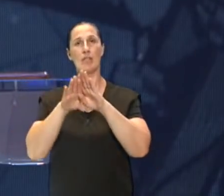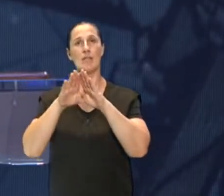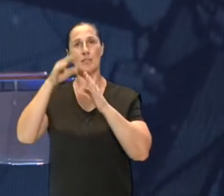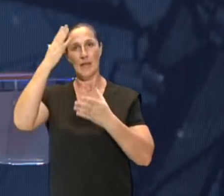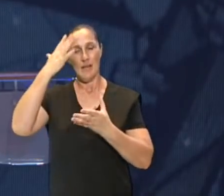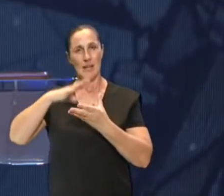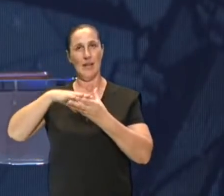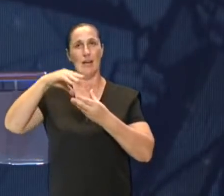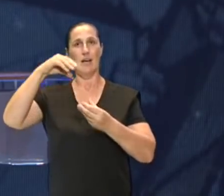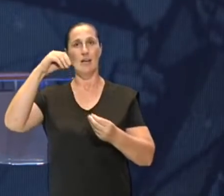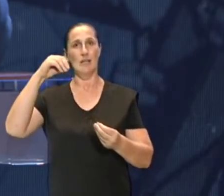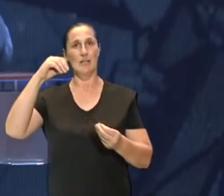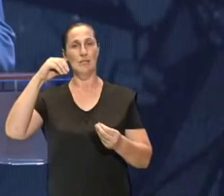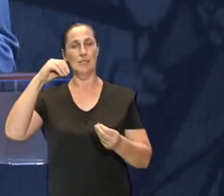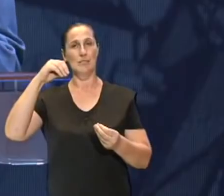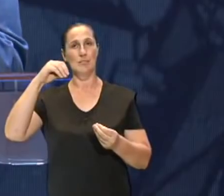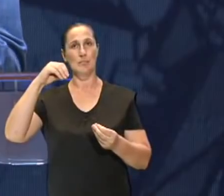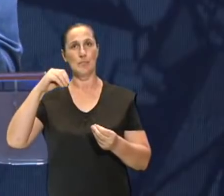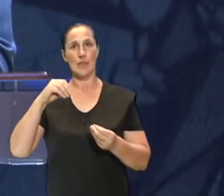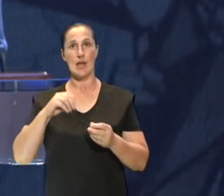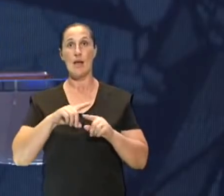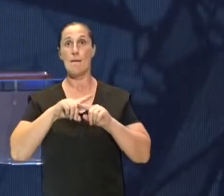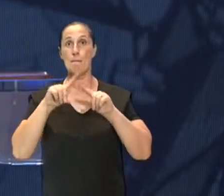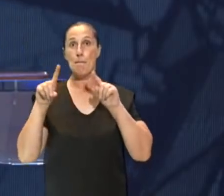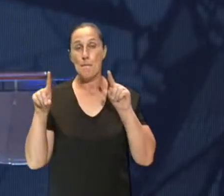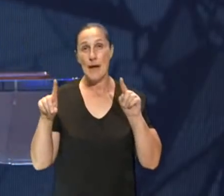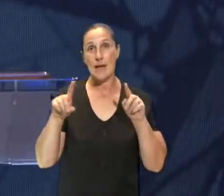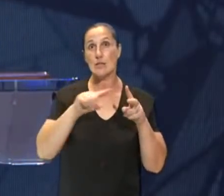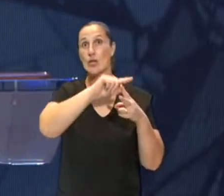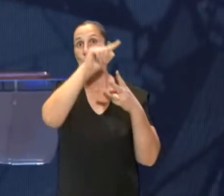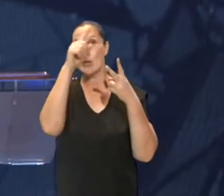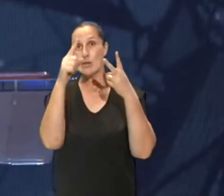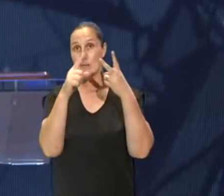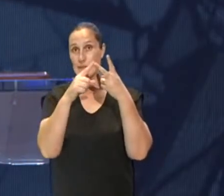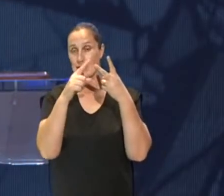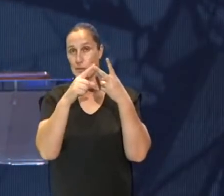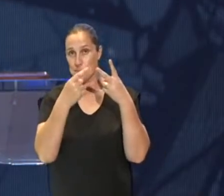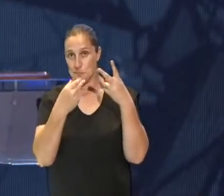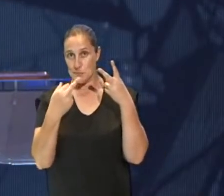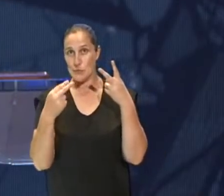gente. Mas há um segundo efeito aqui nesse texto,